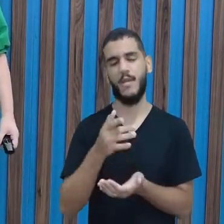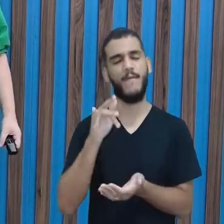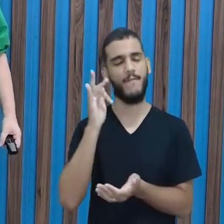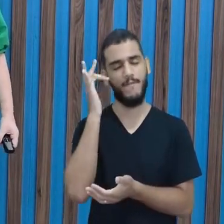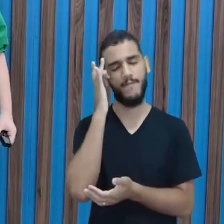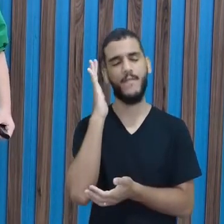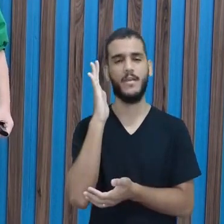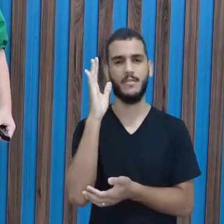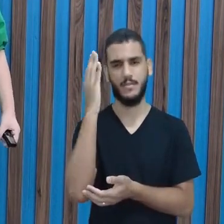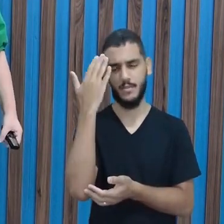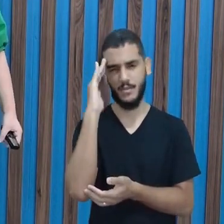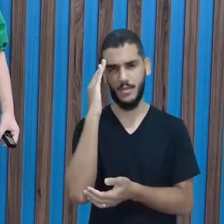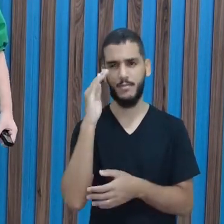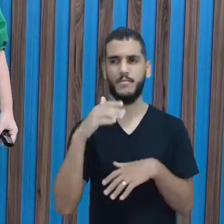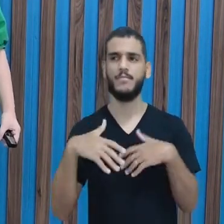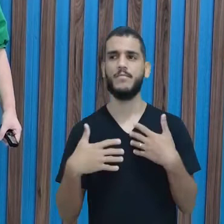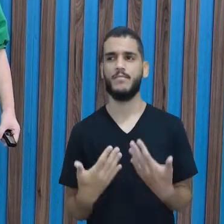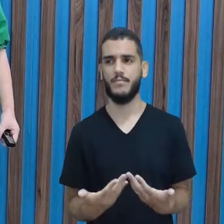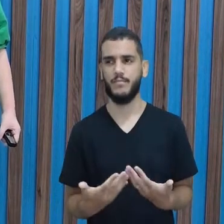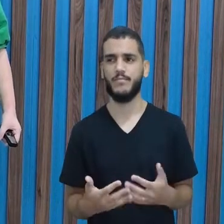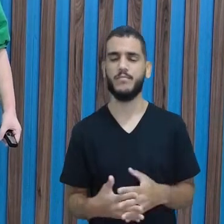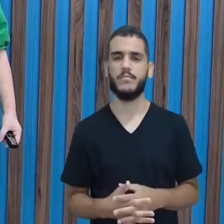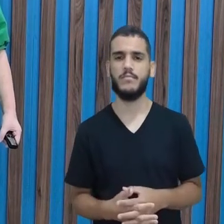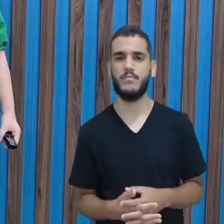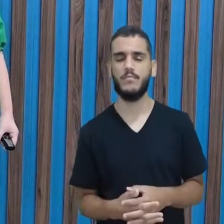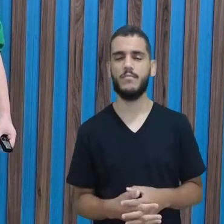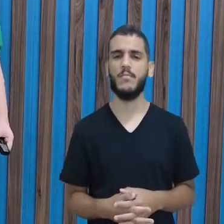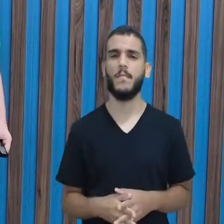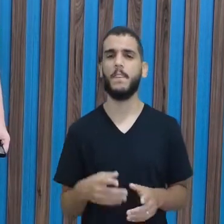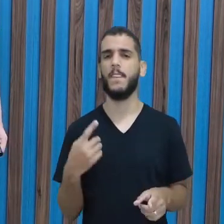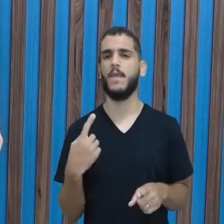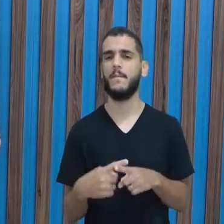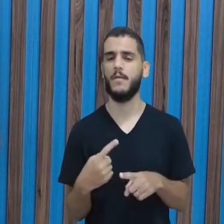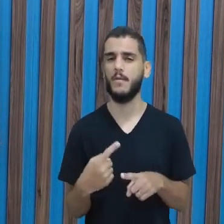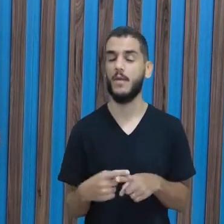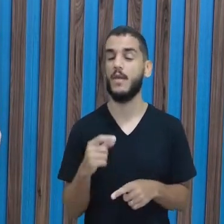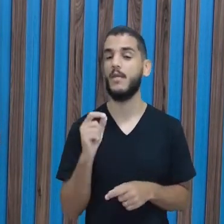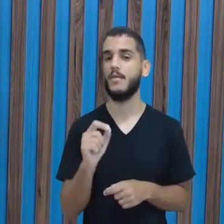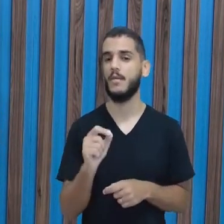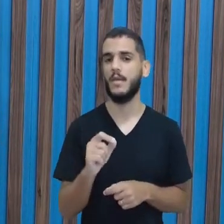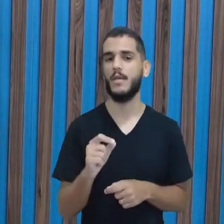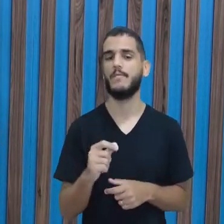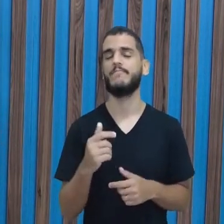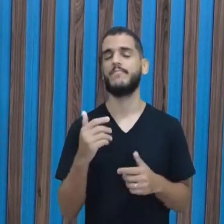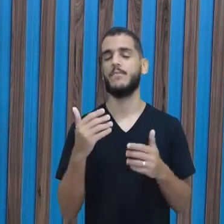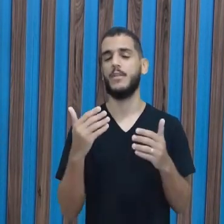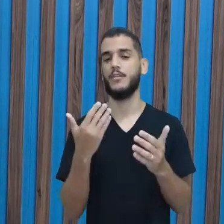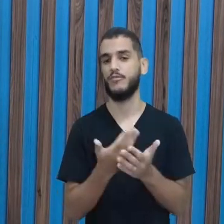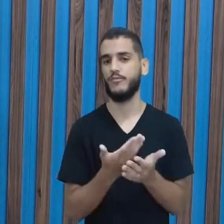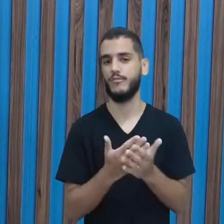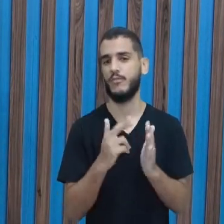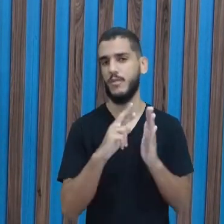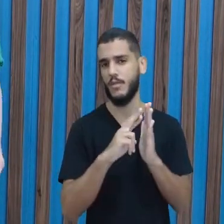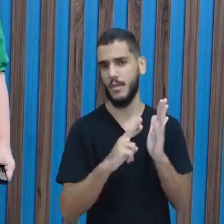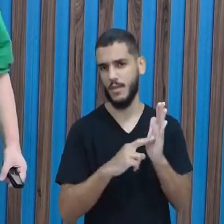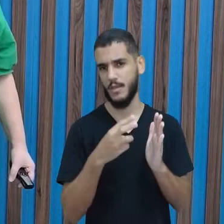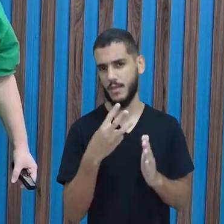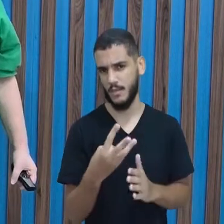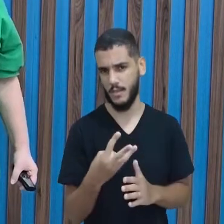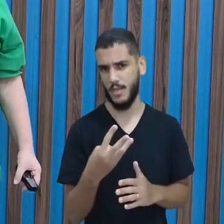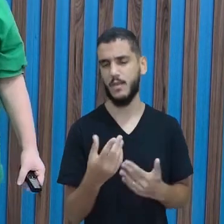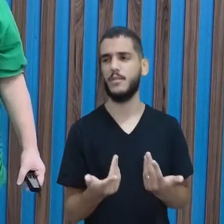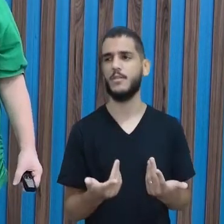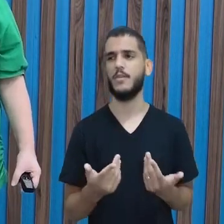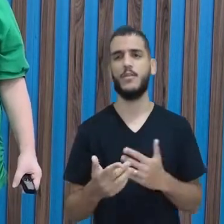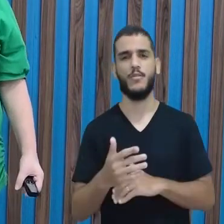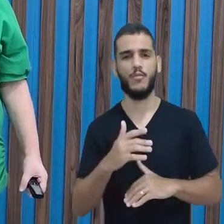facilidade. Veja, por que a gente trabalha na regra de 3? O produto